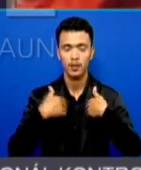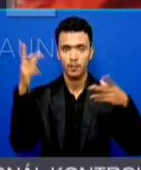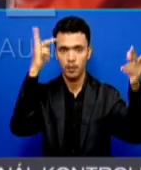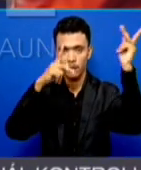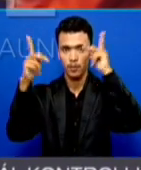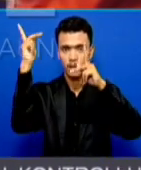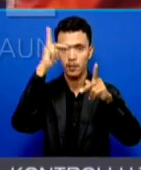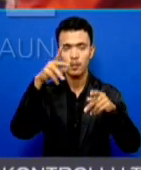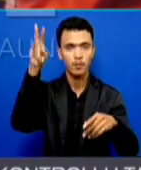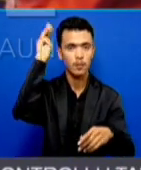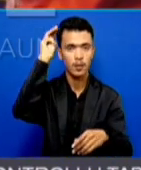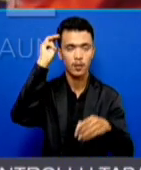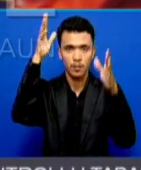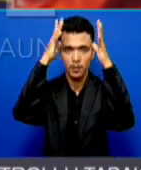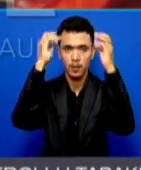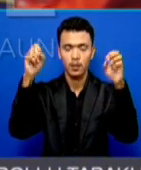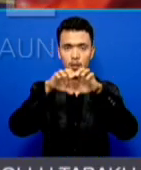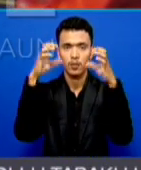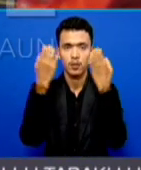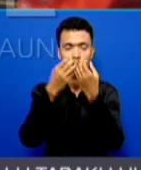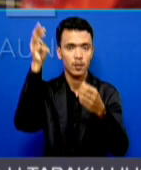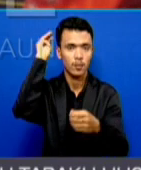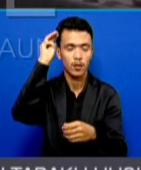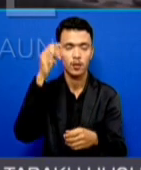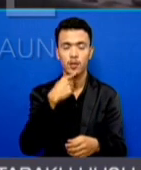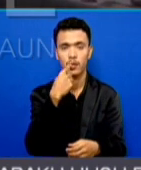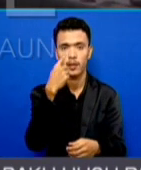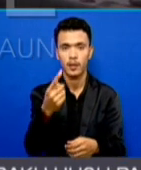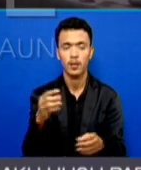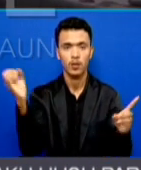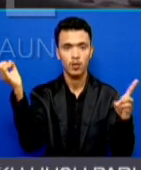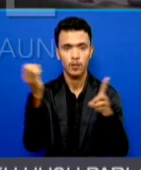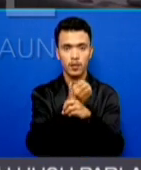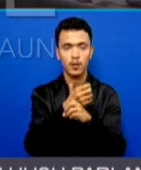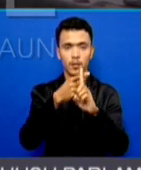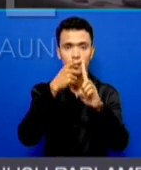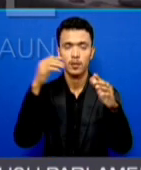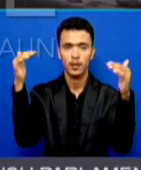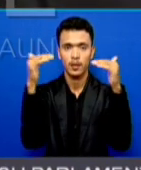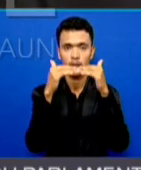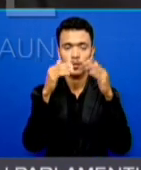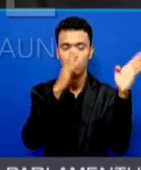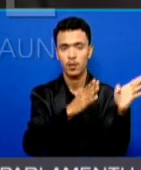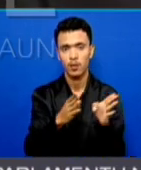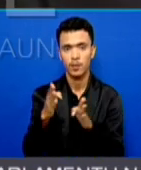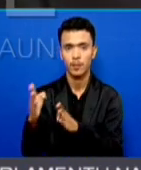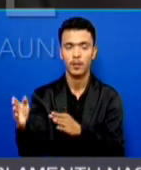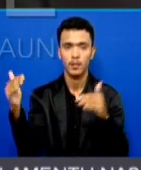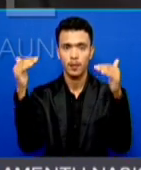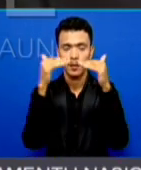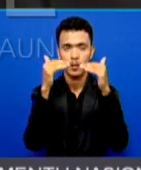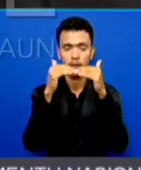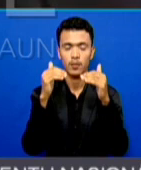né? Ministro Presidência e Conselho Ministro Nemos acrescenta tan, objetivo russo encontro Nemos hoje prepara a Conference